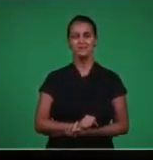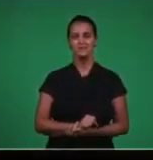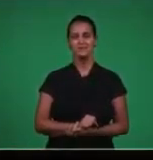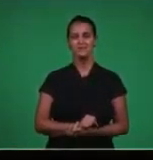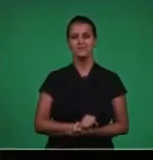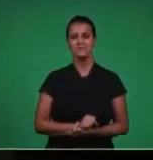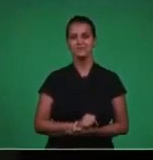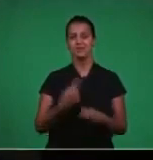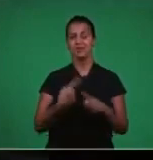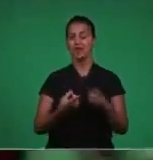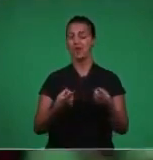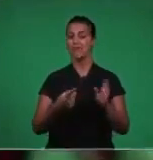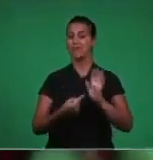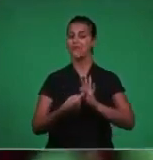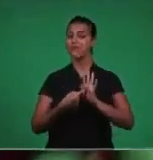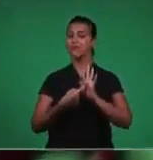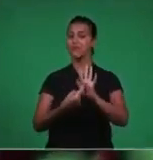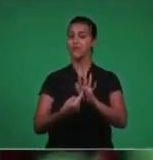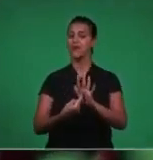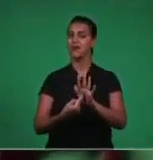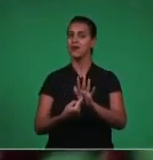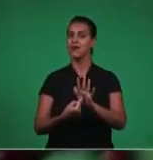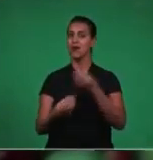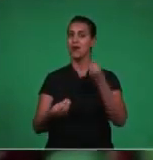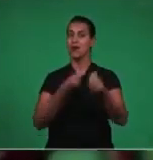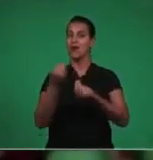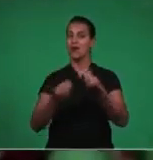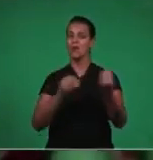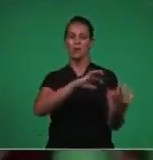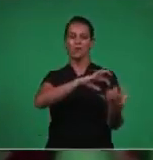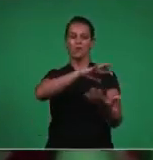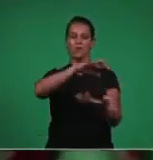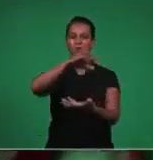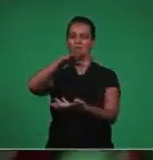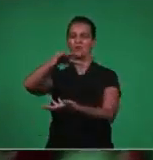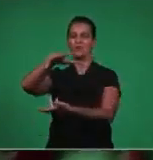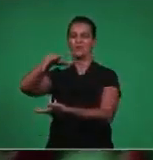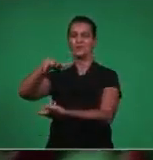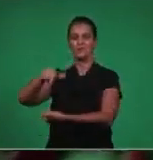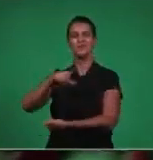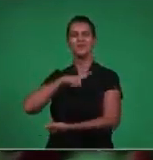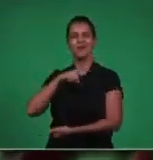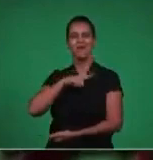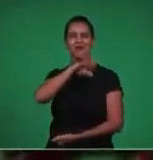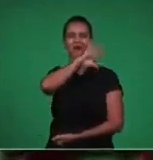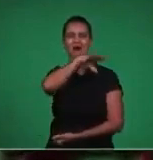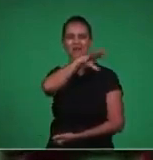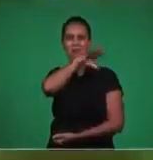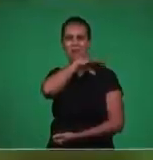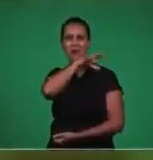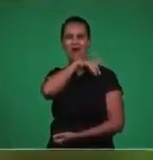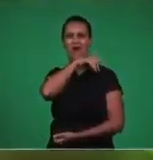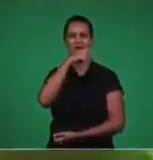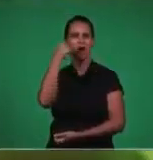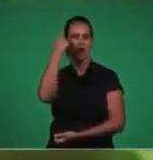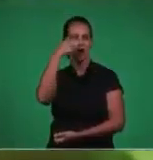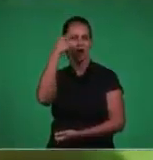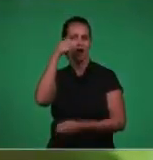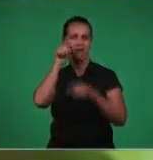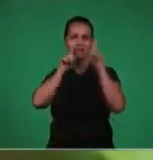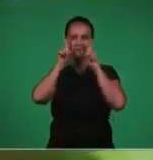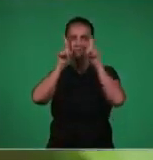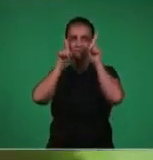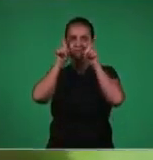vendo a complexidade do mundo macroscópico. Animais que conseguem mover um olho independente do